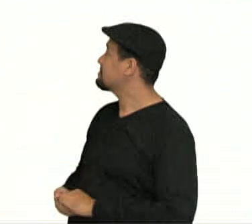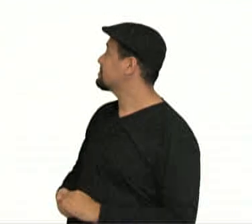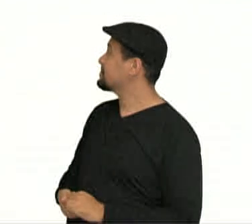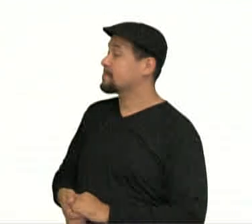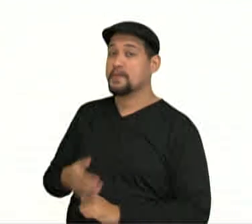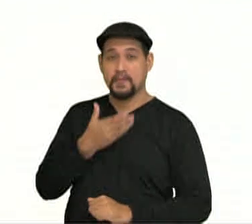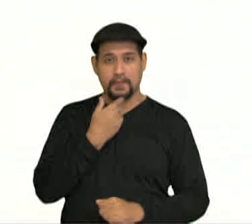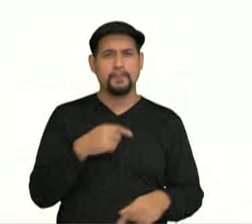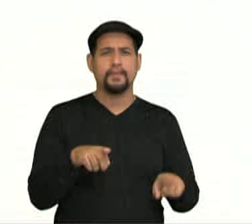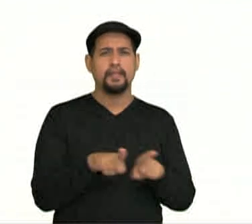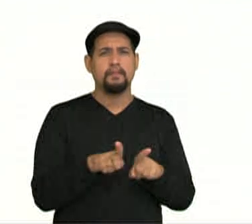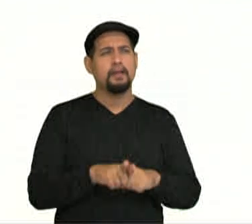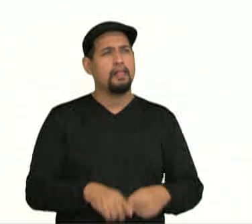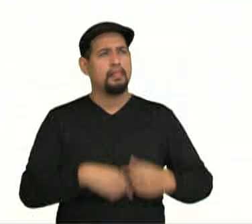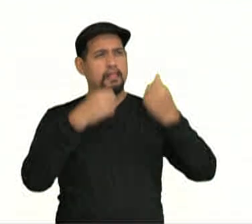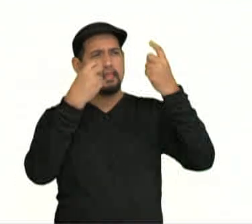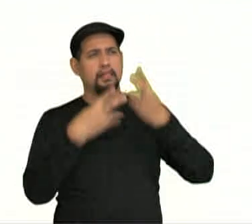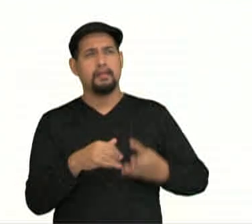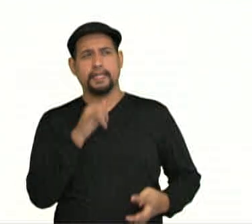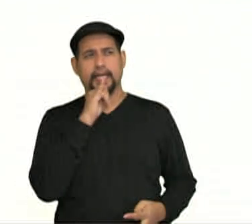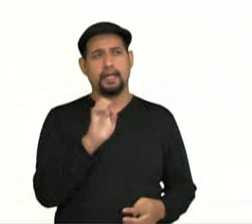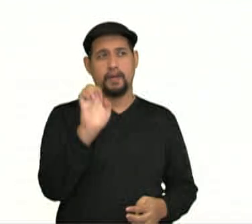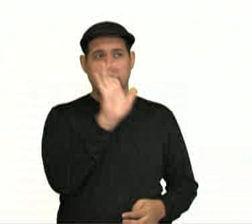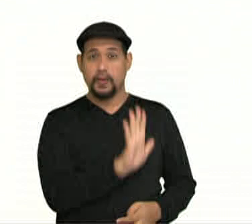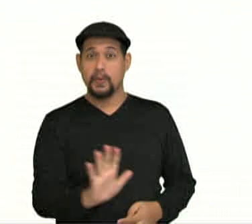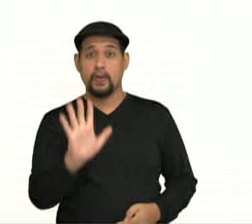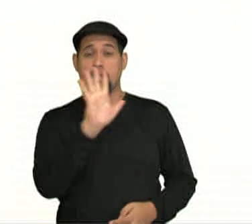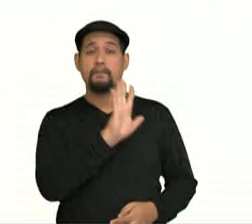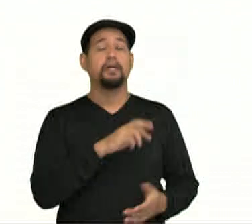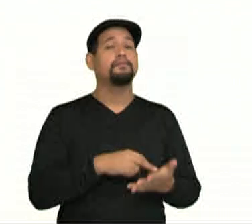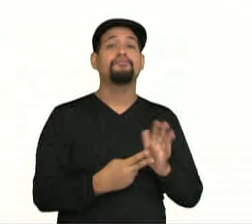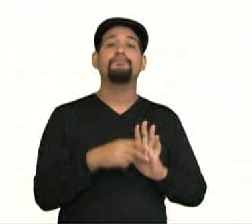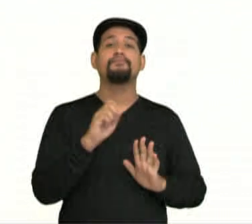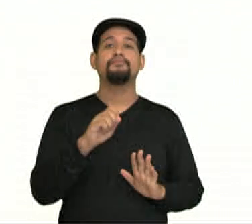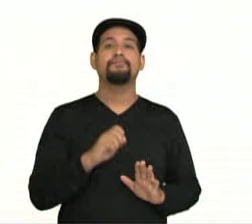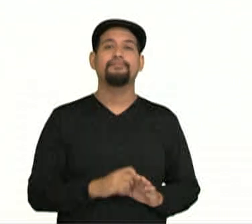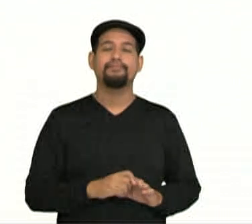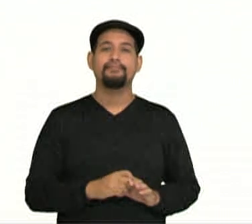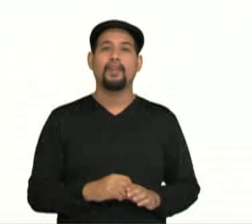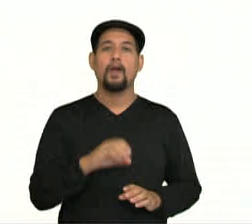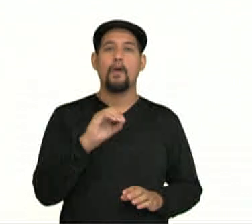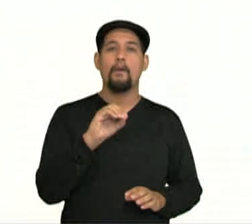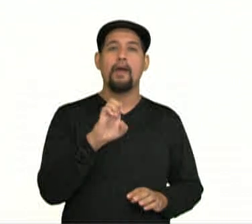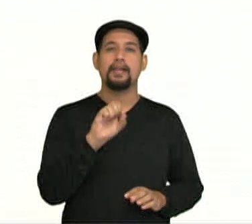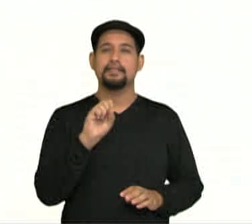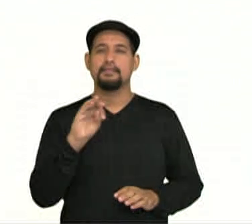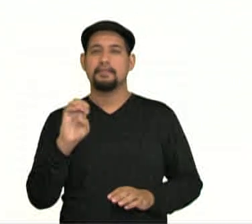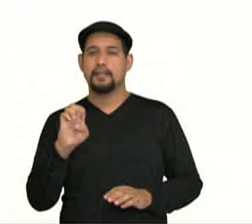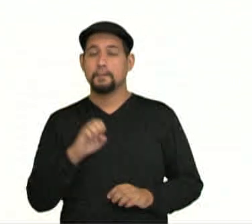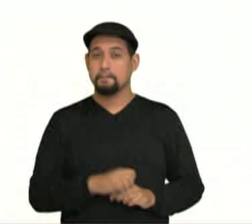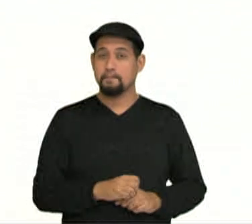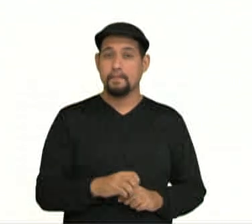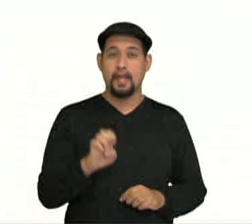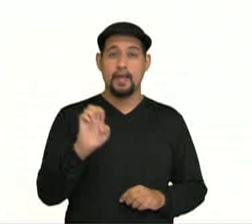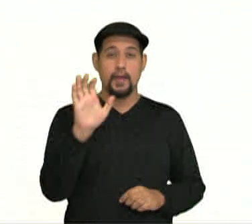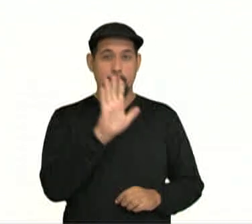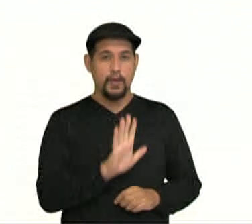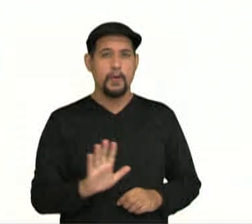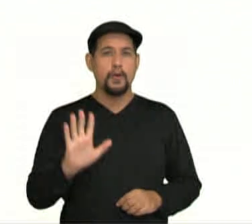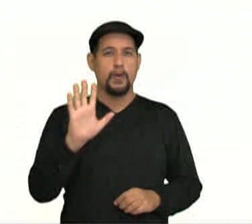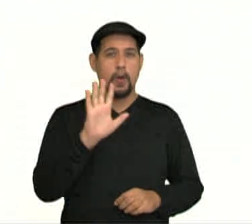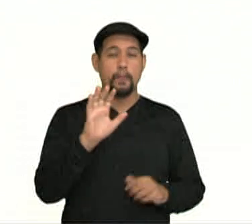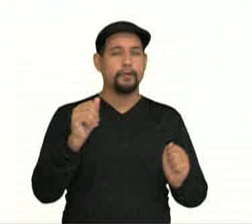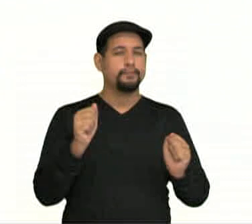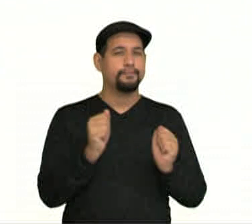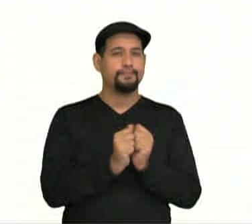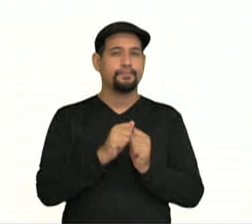e aonde ele está dizendo que a Europa está localizada na porção oeste da placa euroasiática e que esta